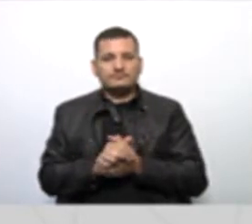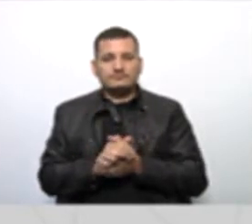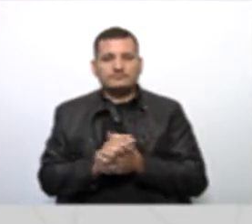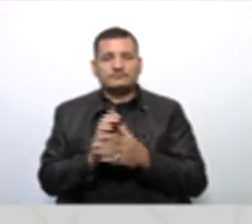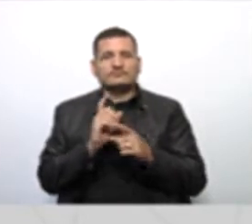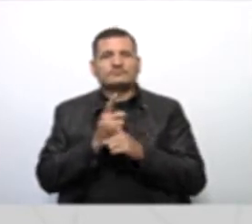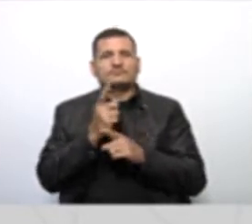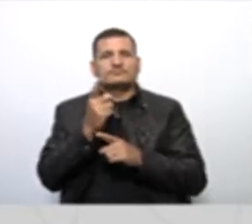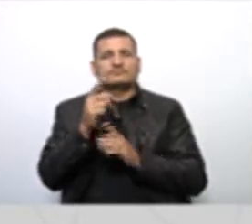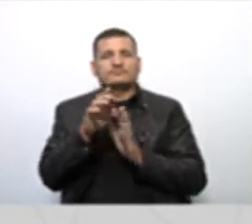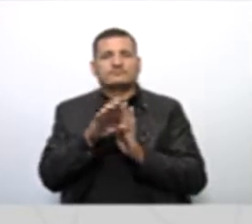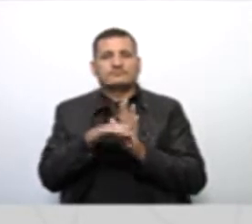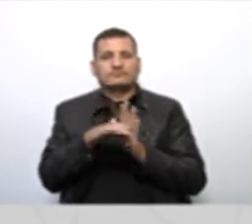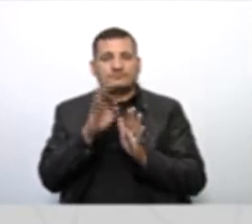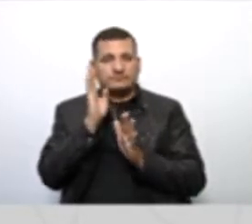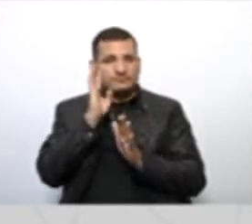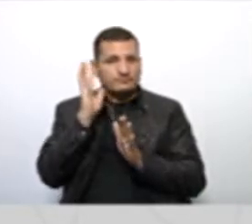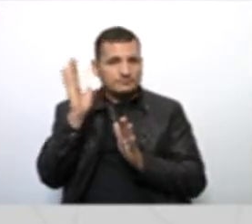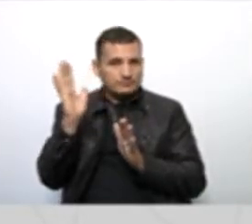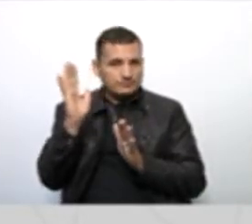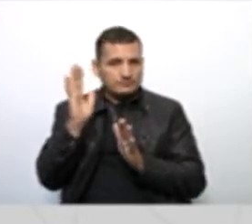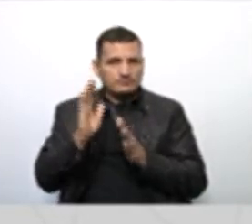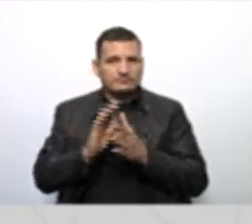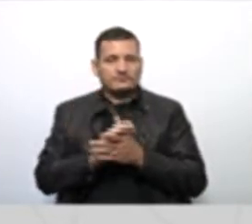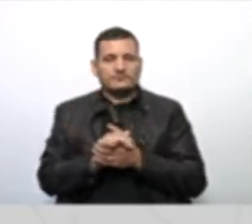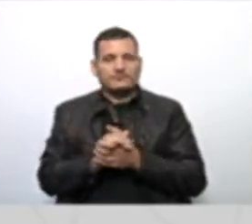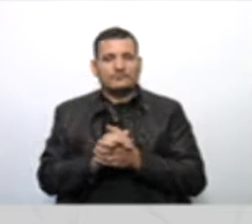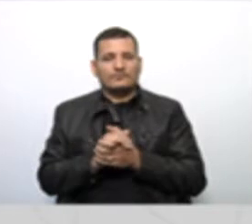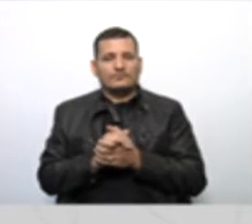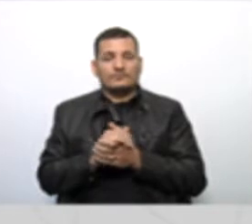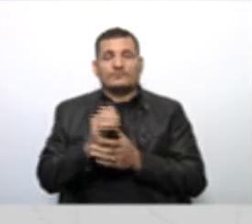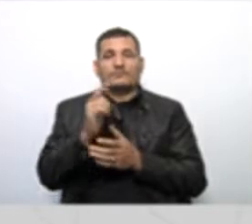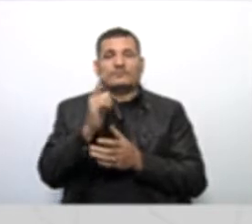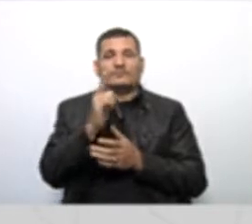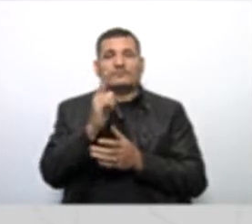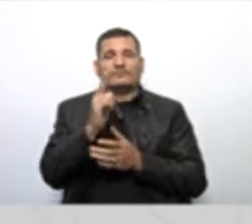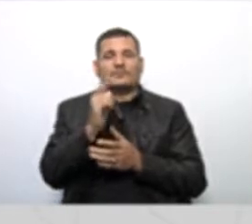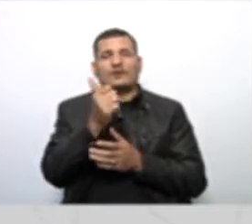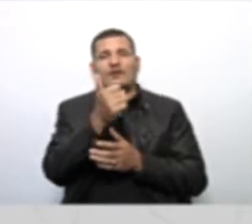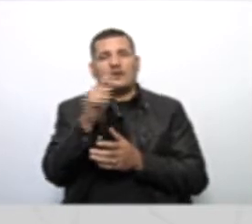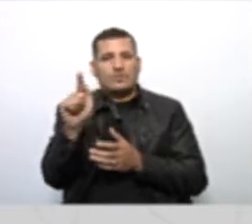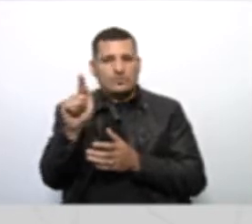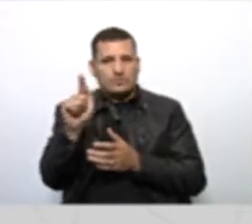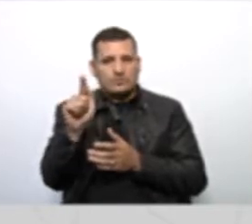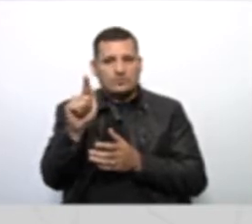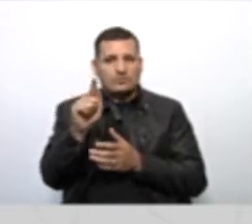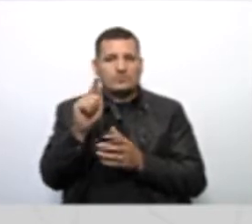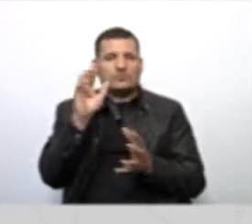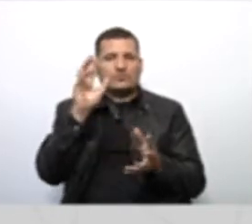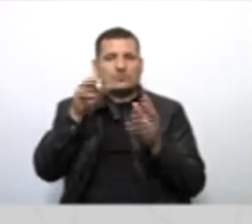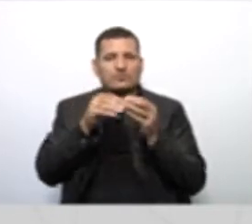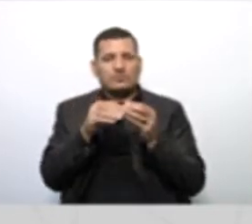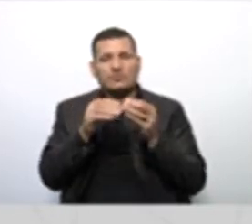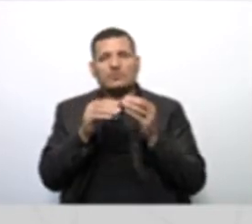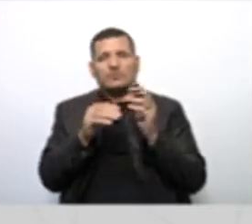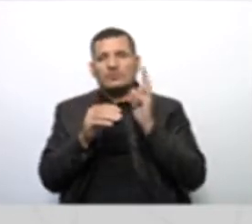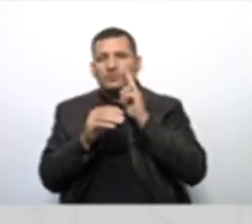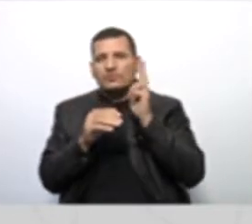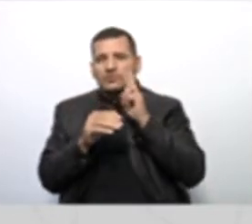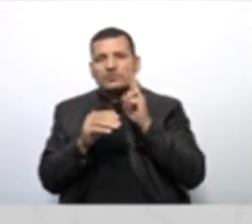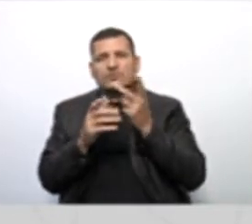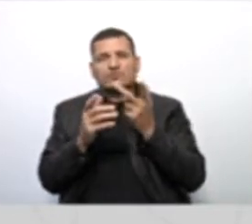Identificar os conceitos da teoria de algoritmos, o resumo da história de dispositivos